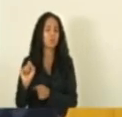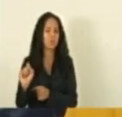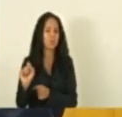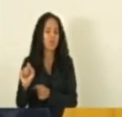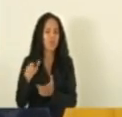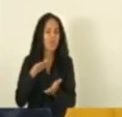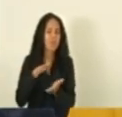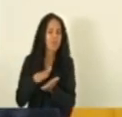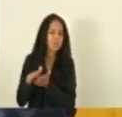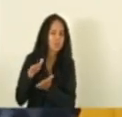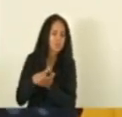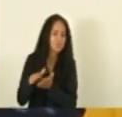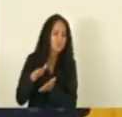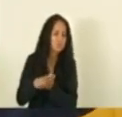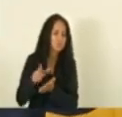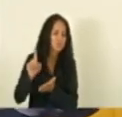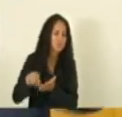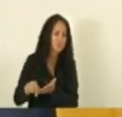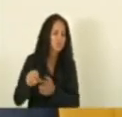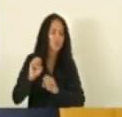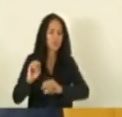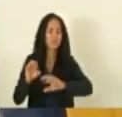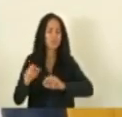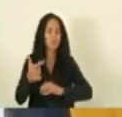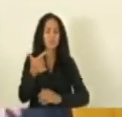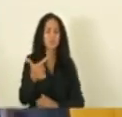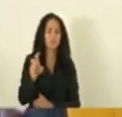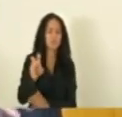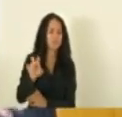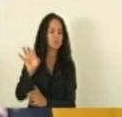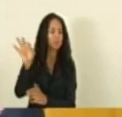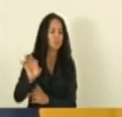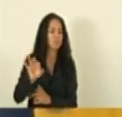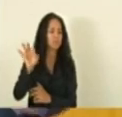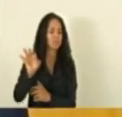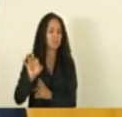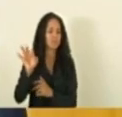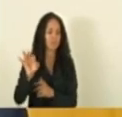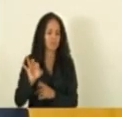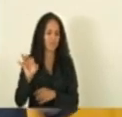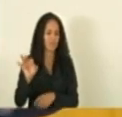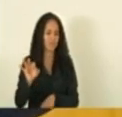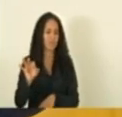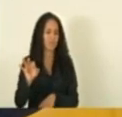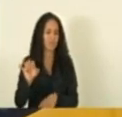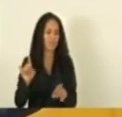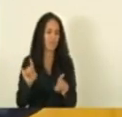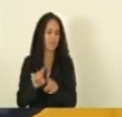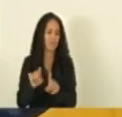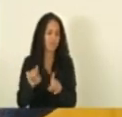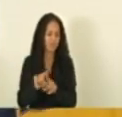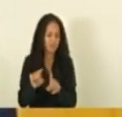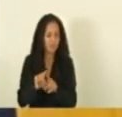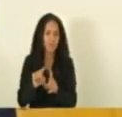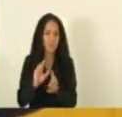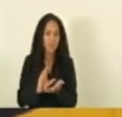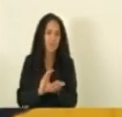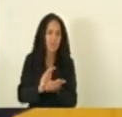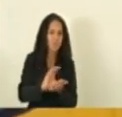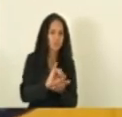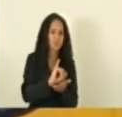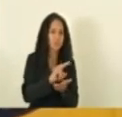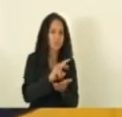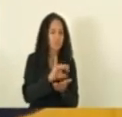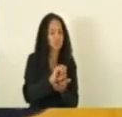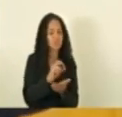a educação é 25% fora o recurso dos inativos e